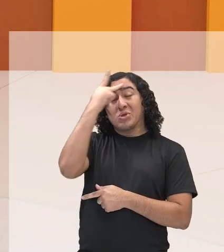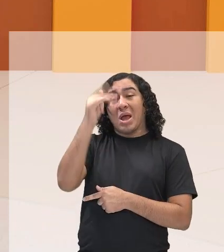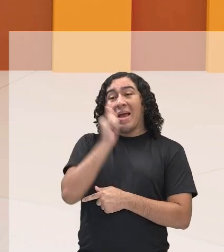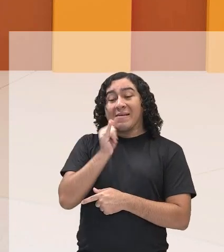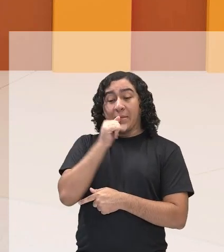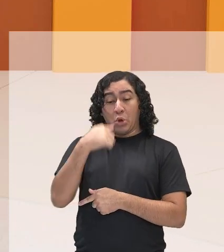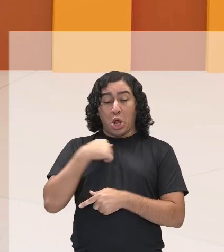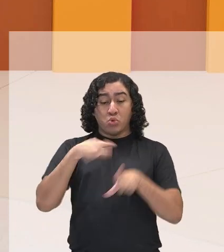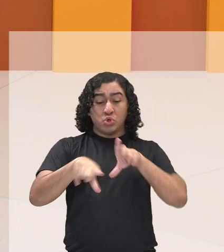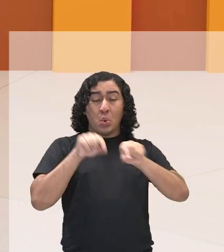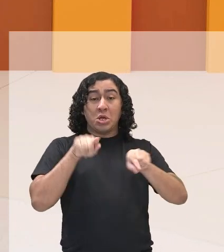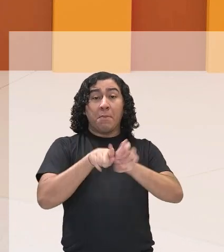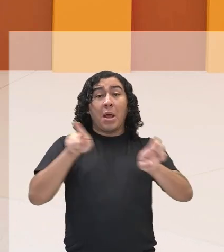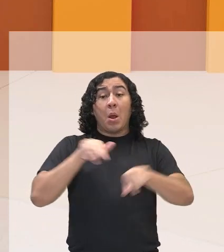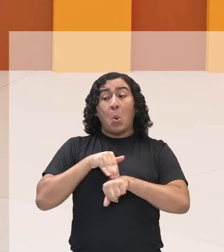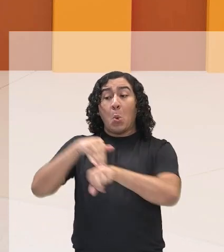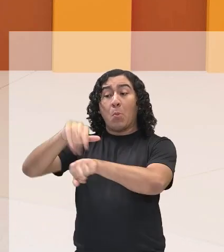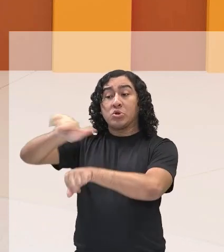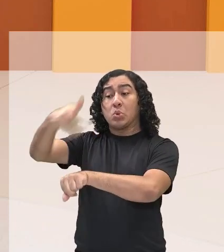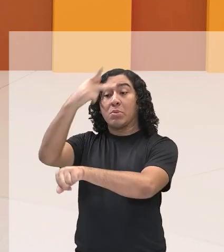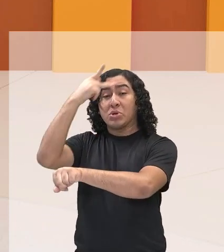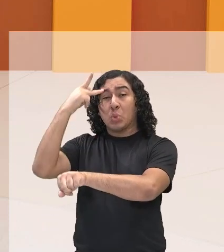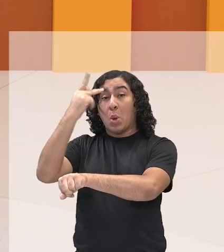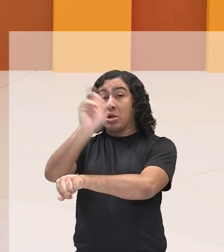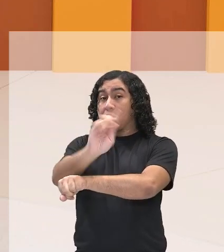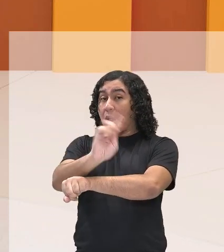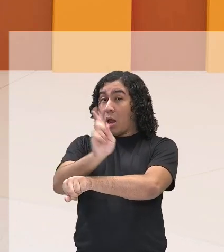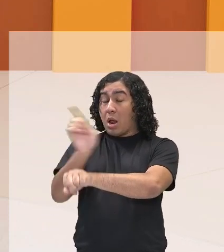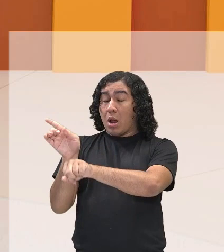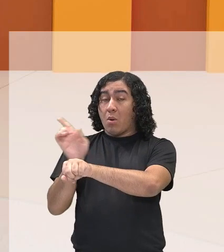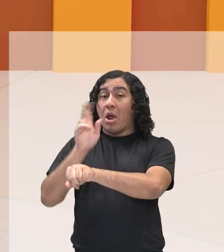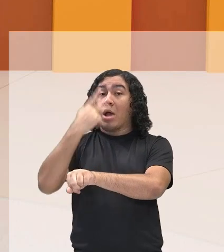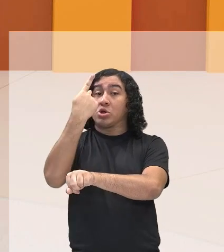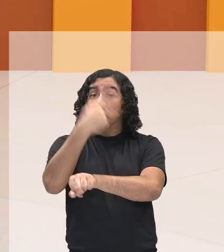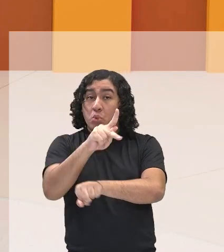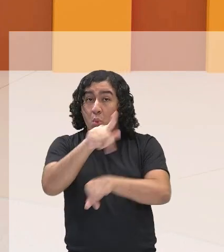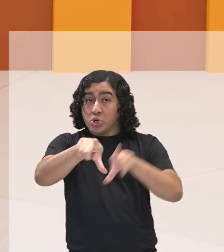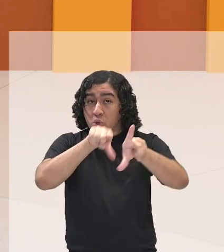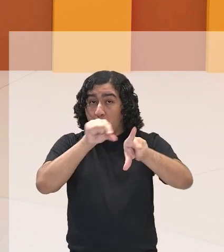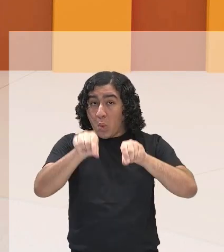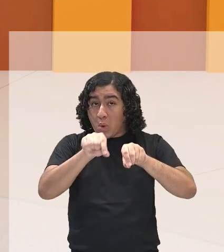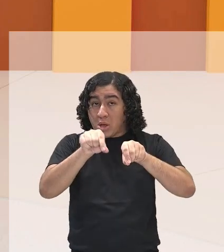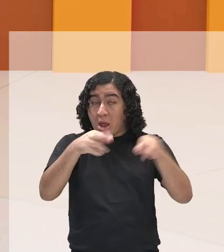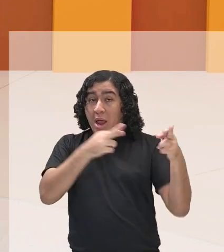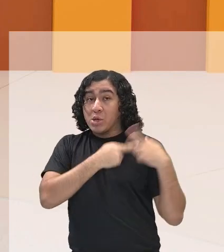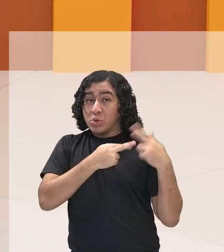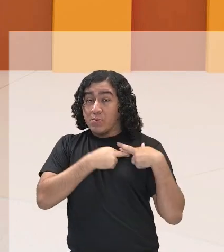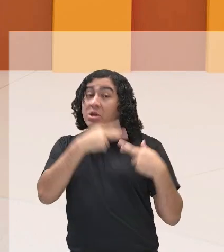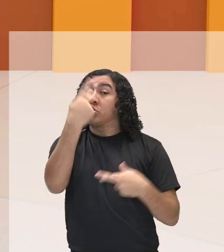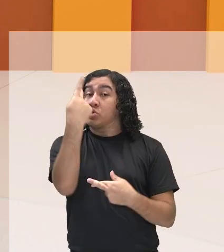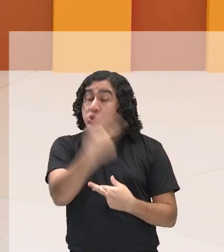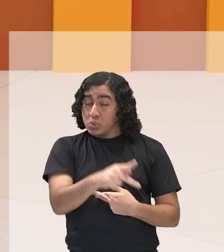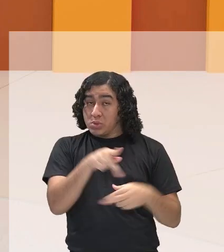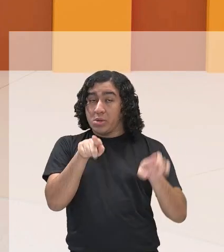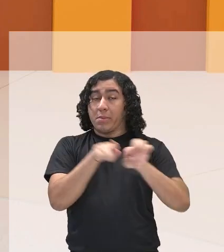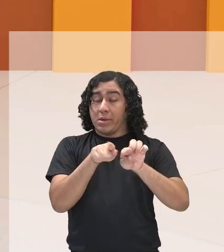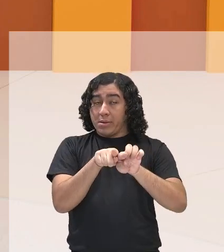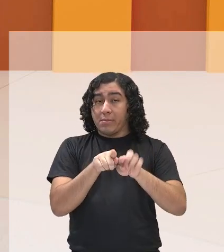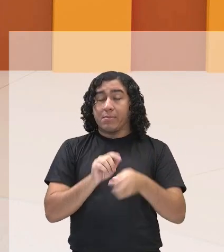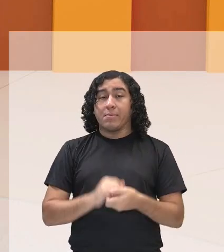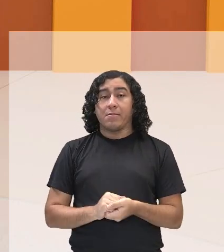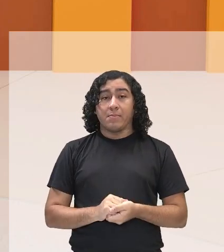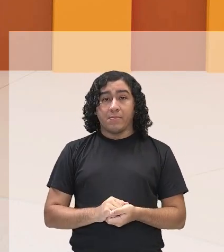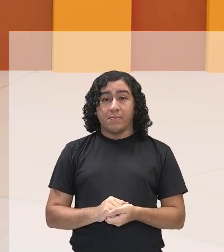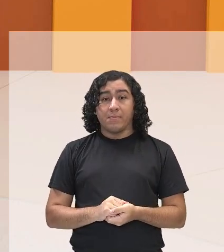eles fazem. Não, assuma as suas escolhas. A responsabilidade das suas escolhas. Se